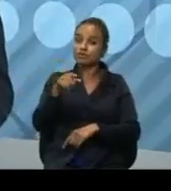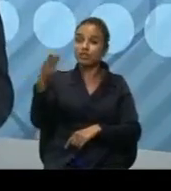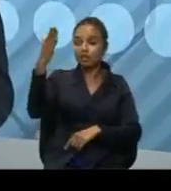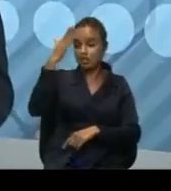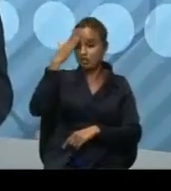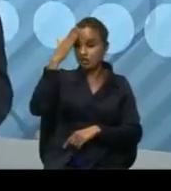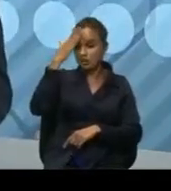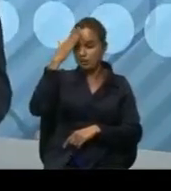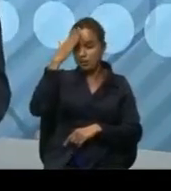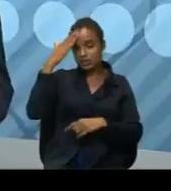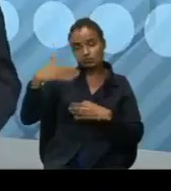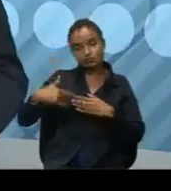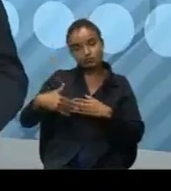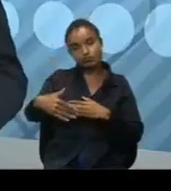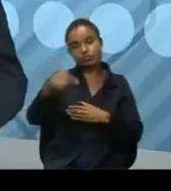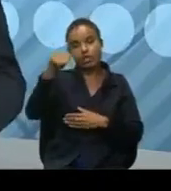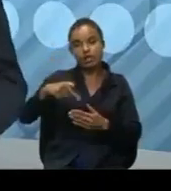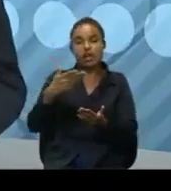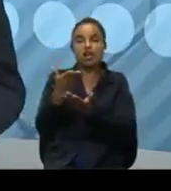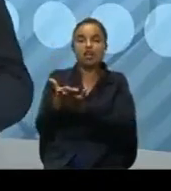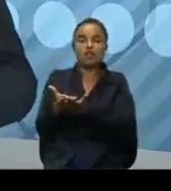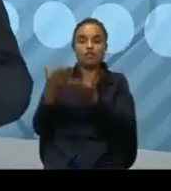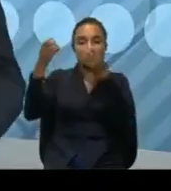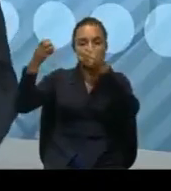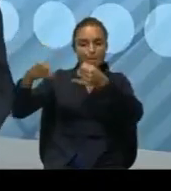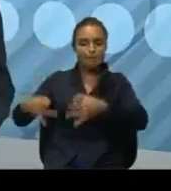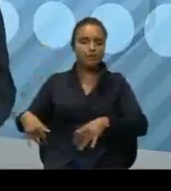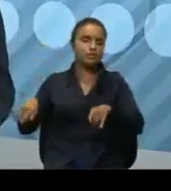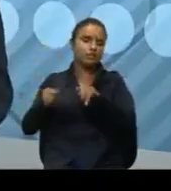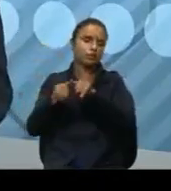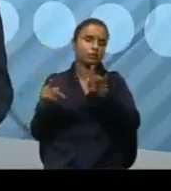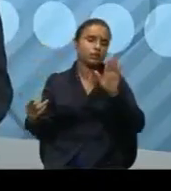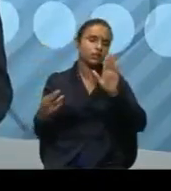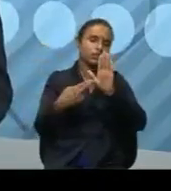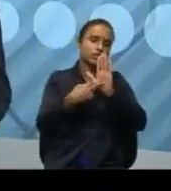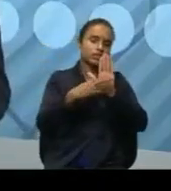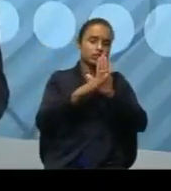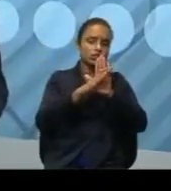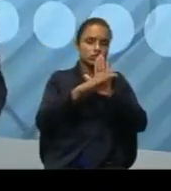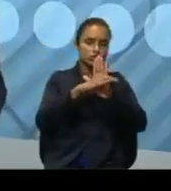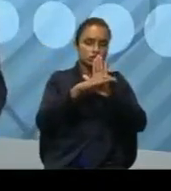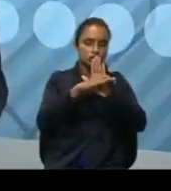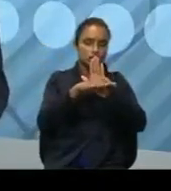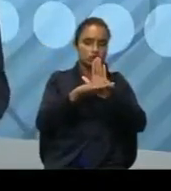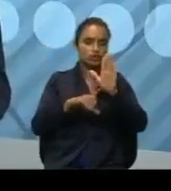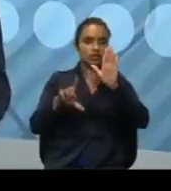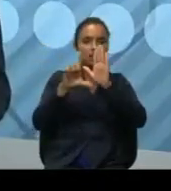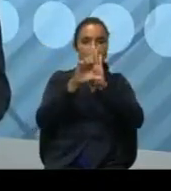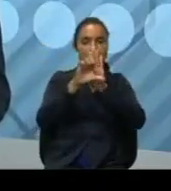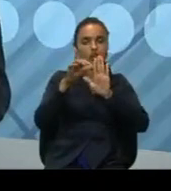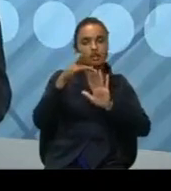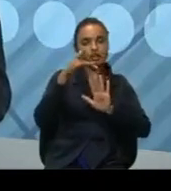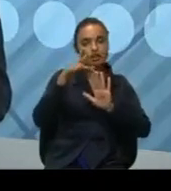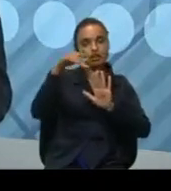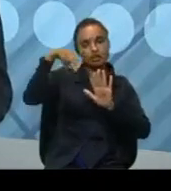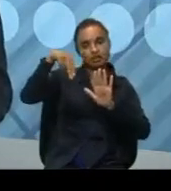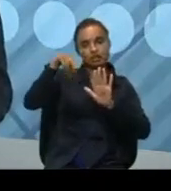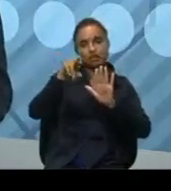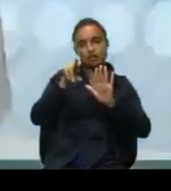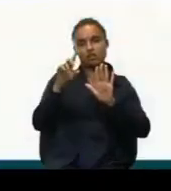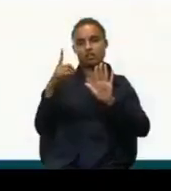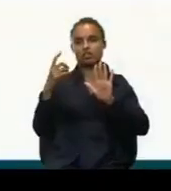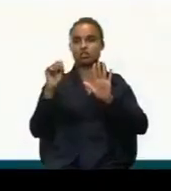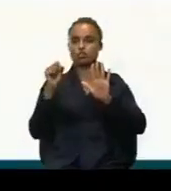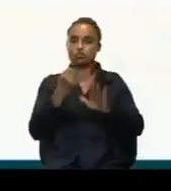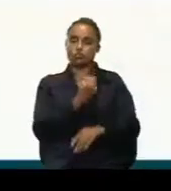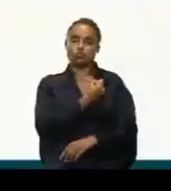vai estar relembrando alguns conceitos, revisando alguns conceitos, principalmente sobre NR18, ok? Então me acompanhem lá no